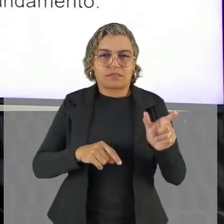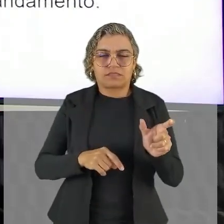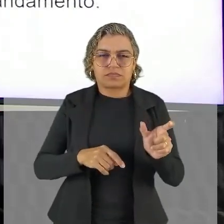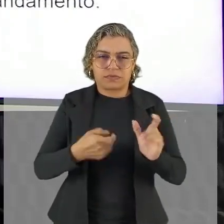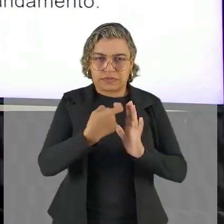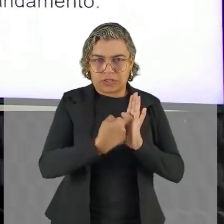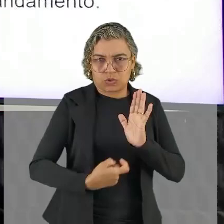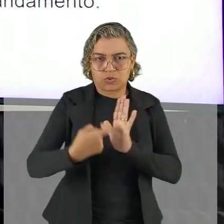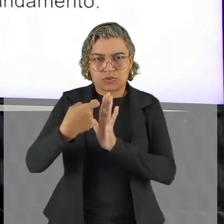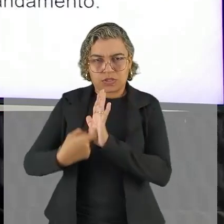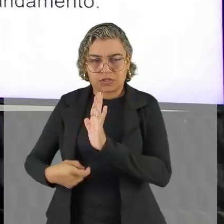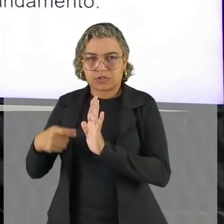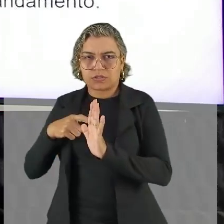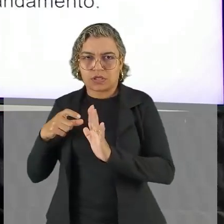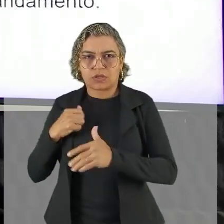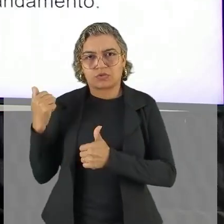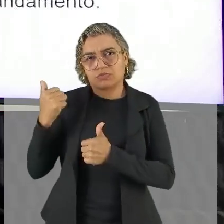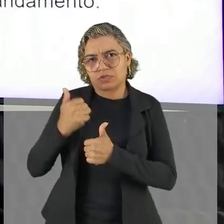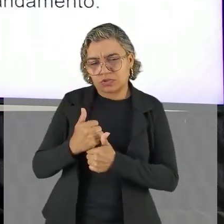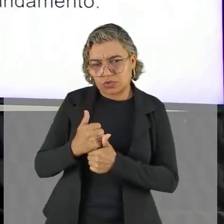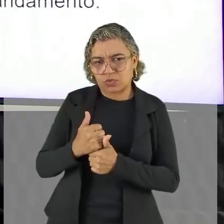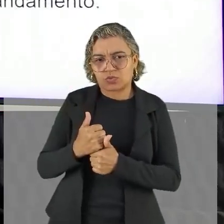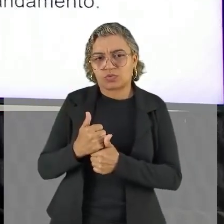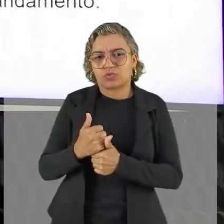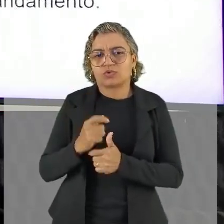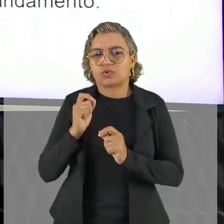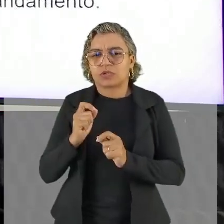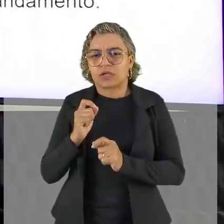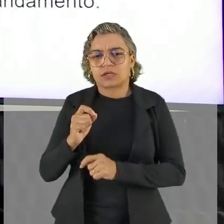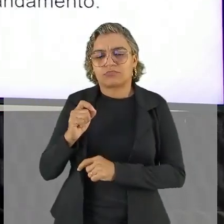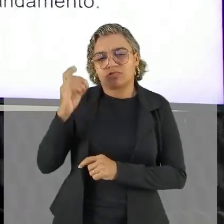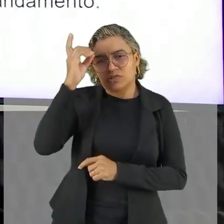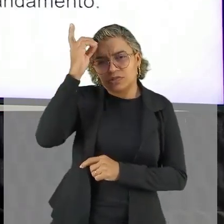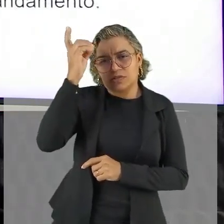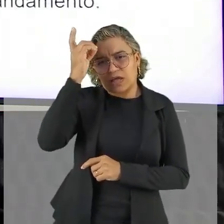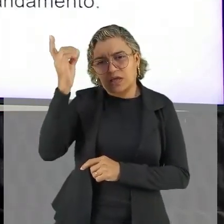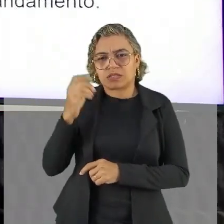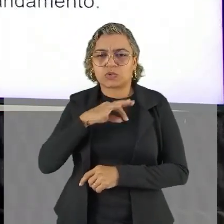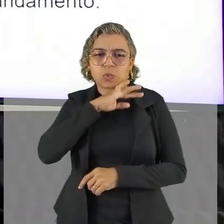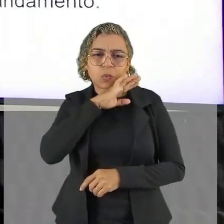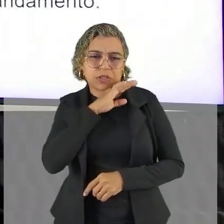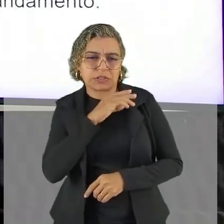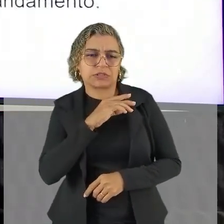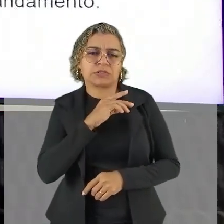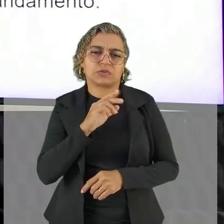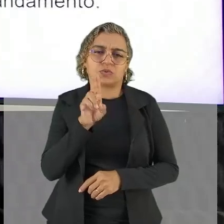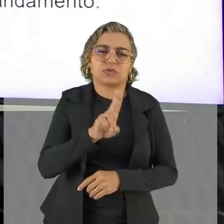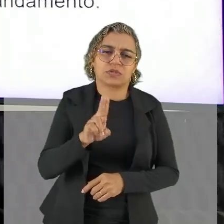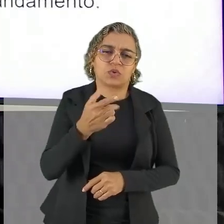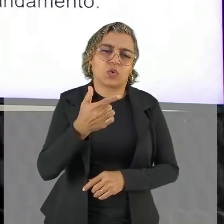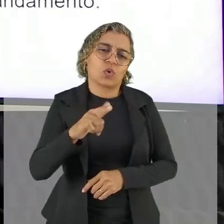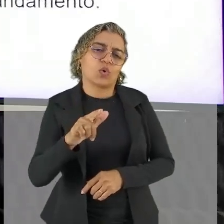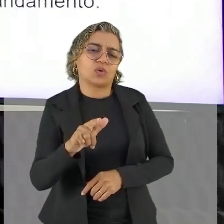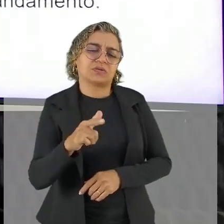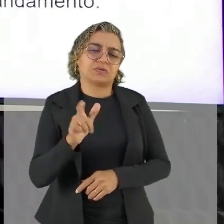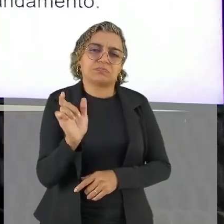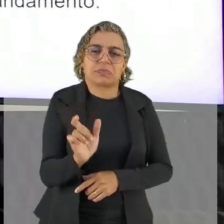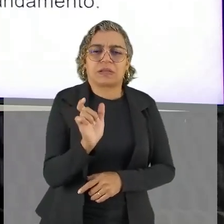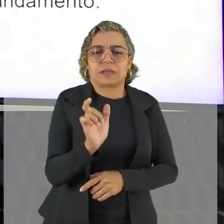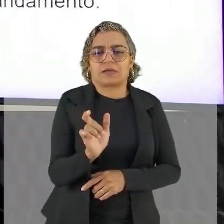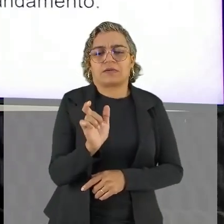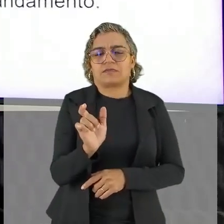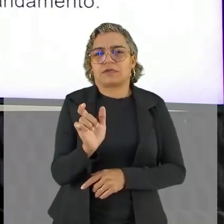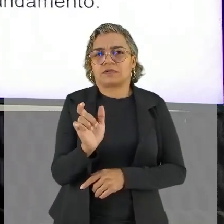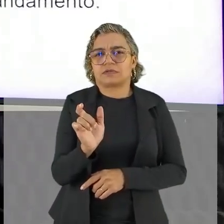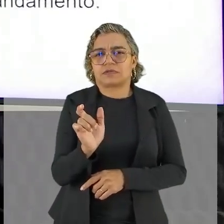para substituição de ideias desagradáveis por meio de outras palavras, fazendo um abrandamento,